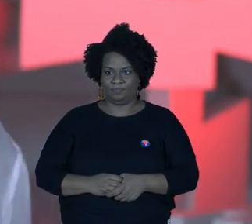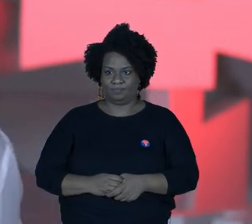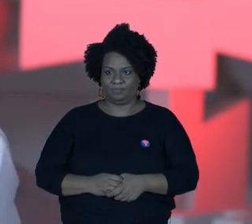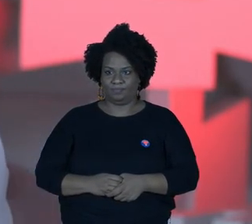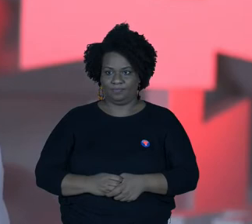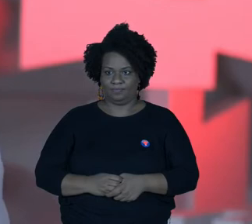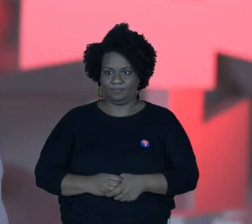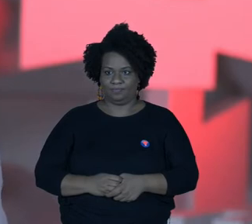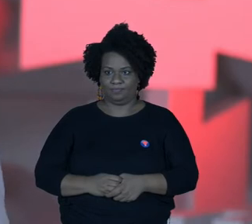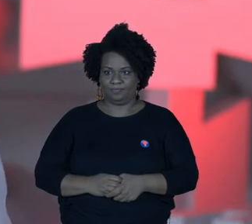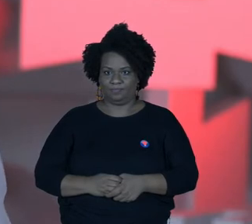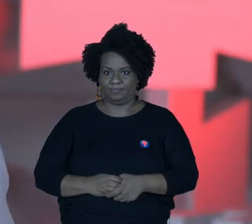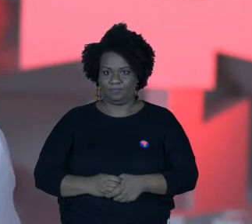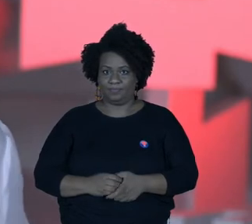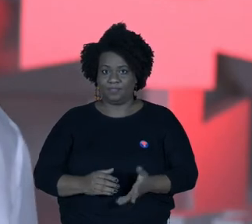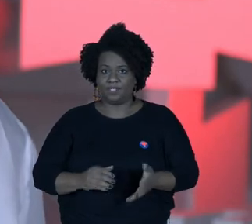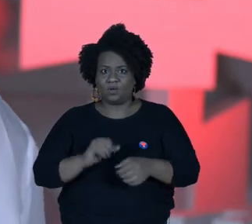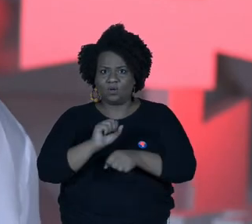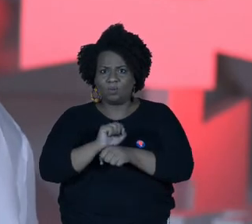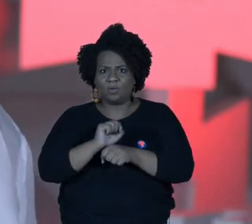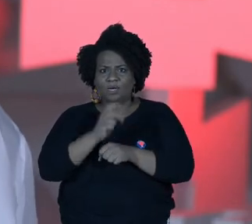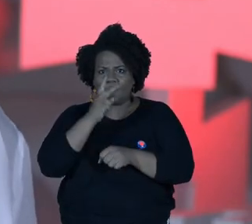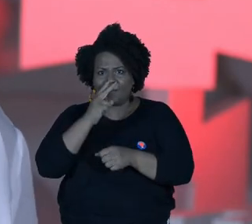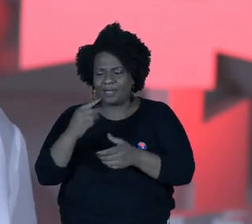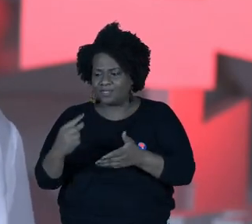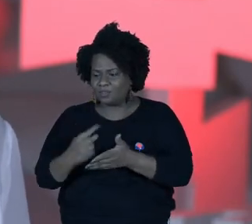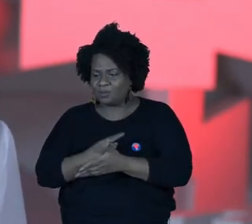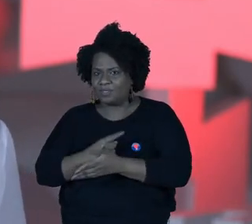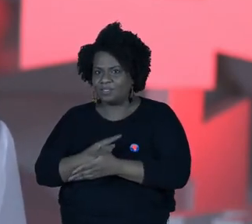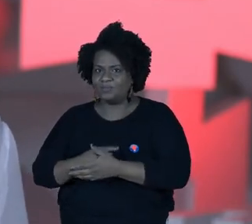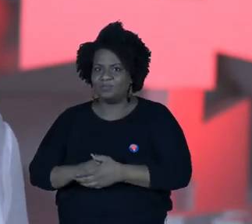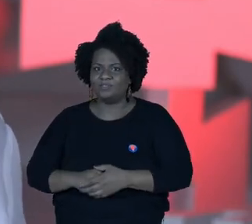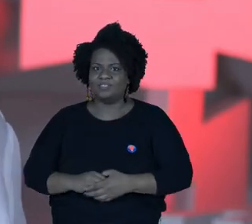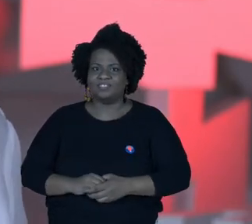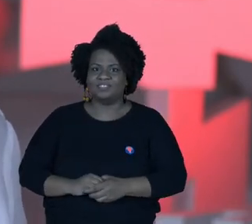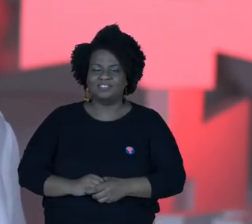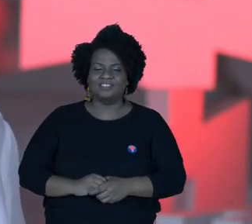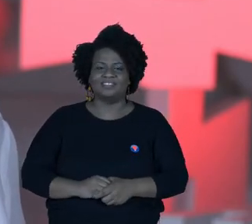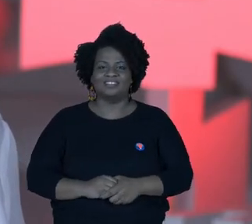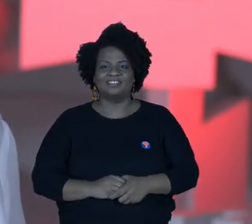Eu vou parar um pouco aqui porque tem alguma pergunta aqui, gente. Peraí.